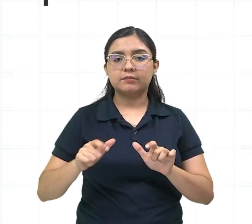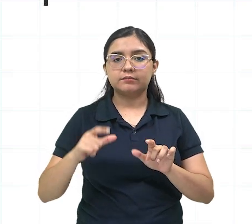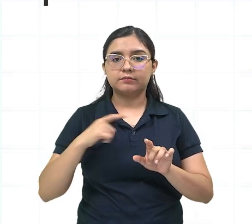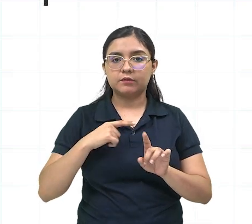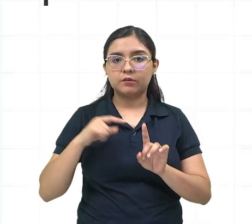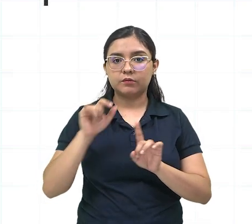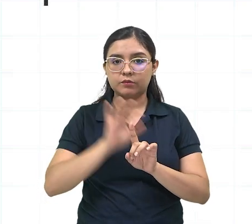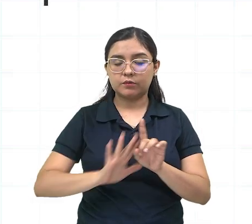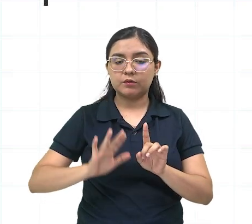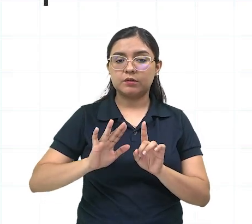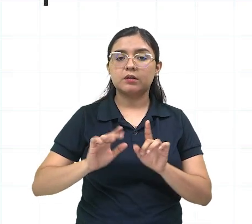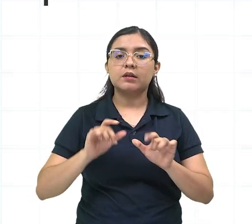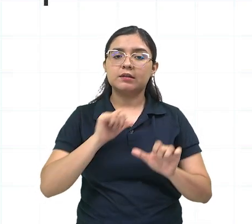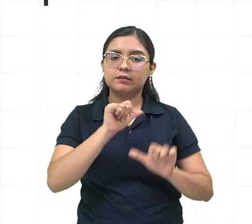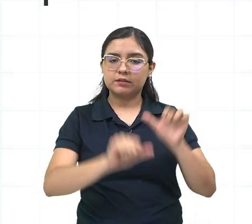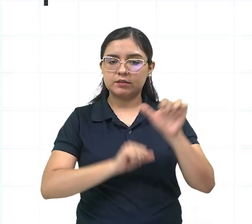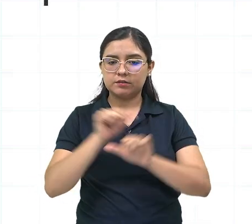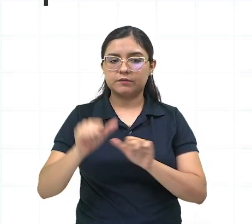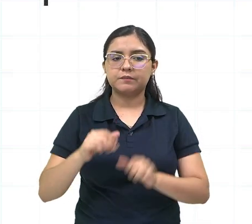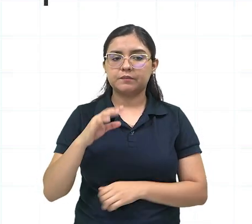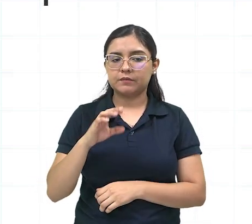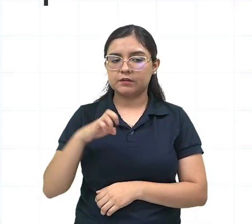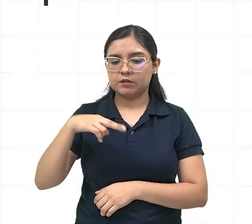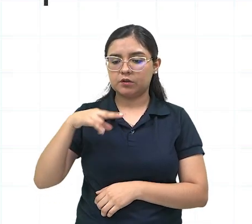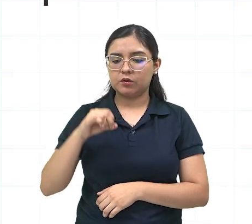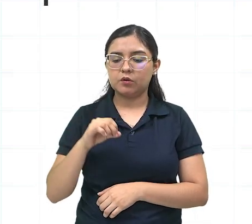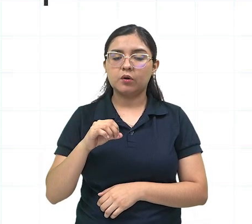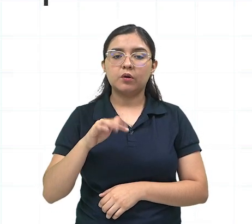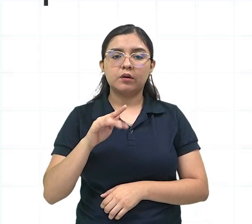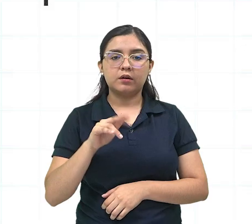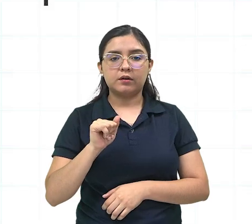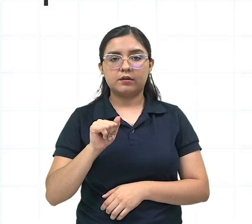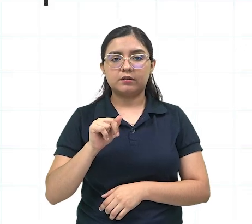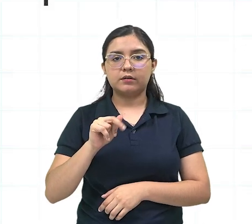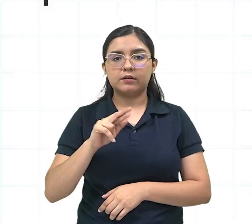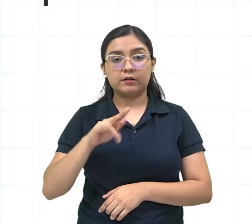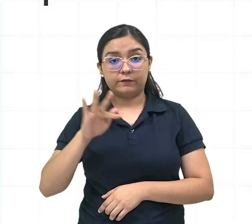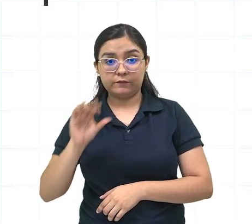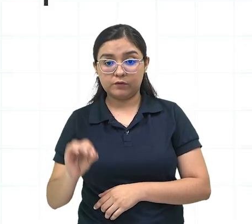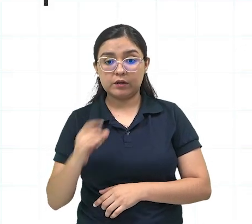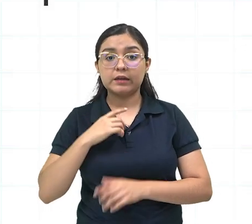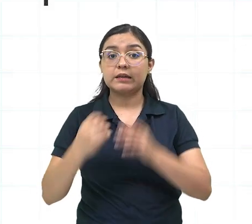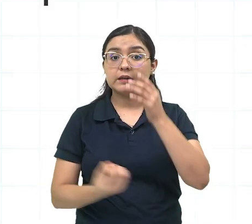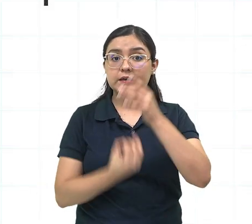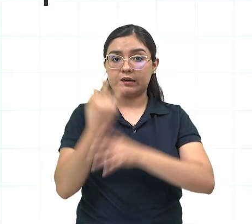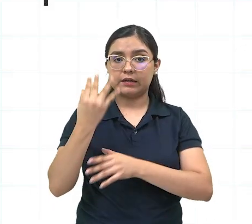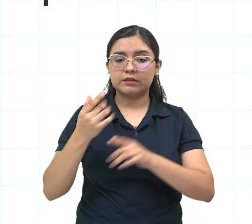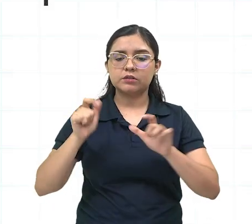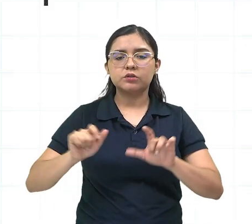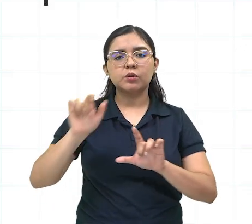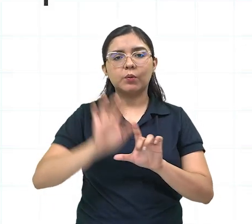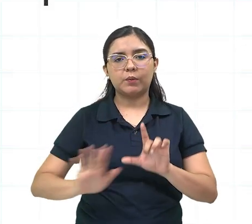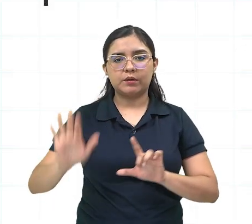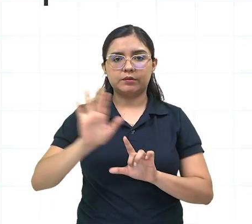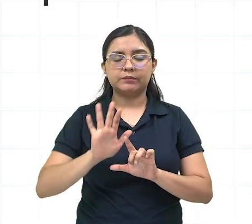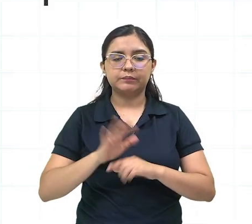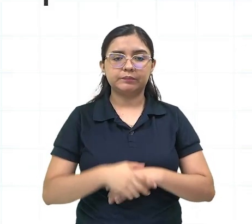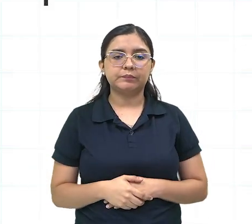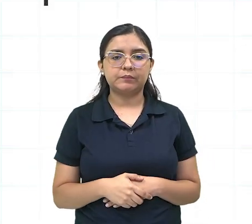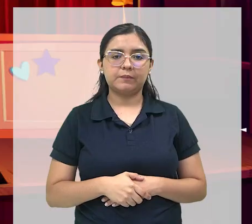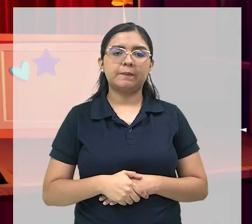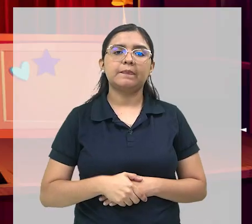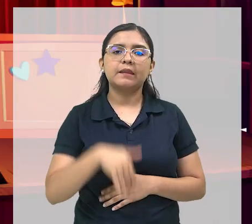O cenógrafo é aquele que cria o cenário. Então, a cenografia ela vai trazer essa